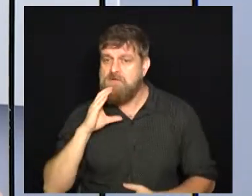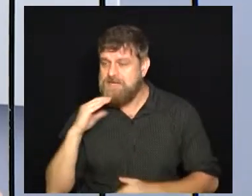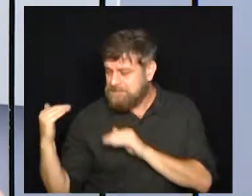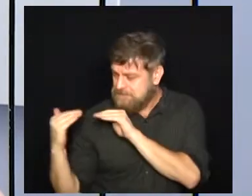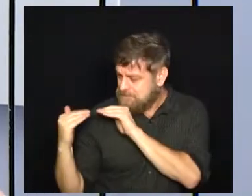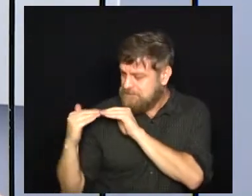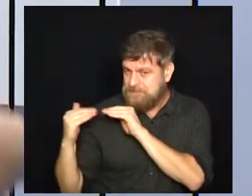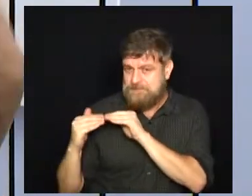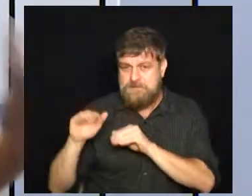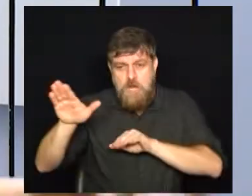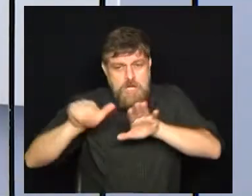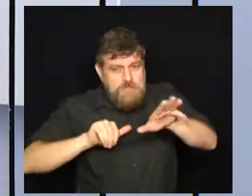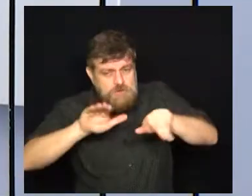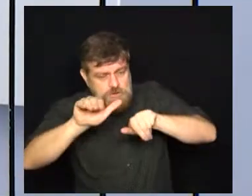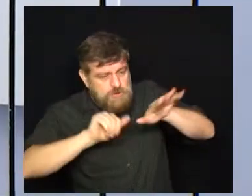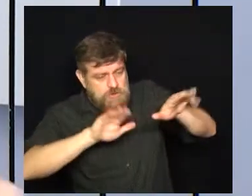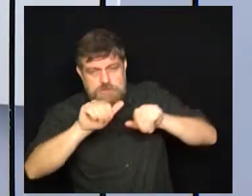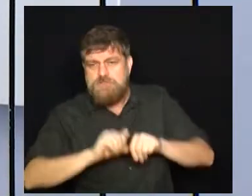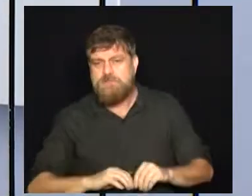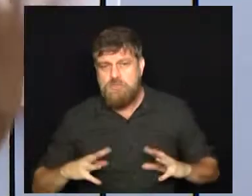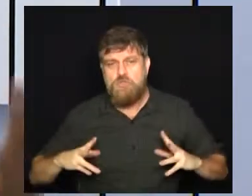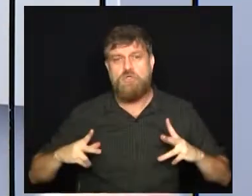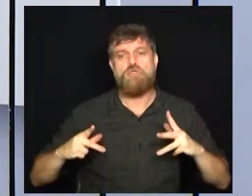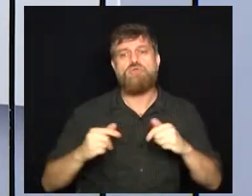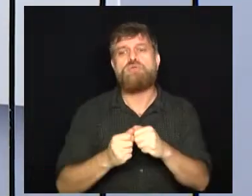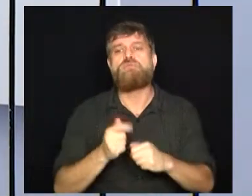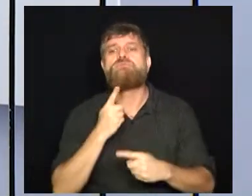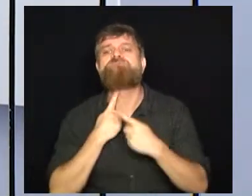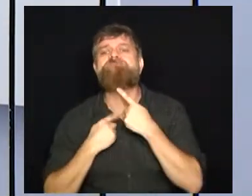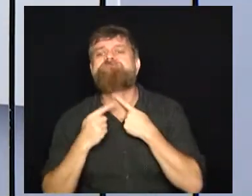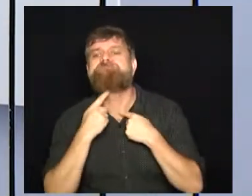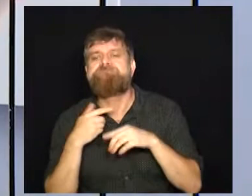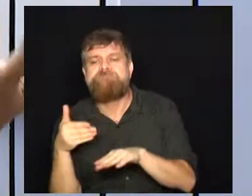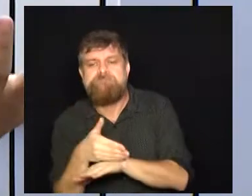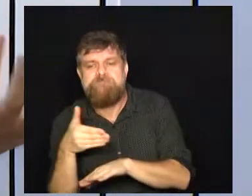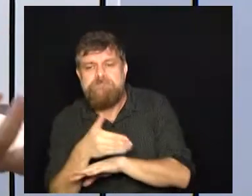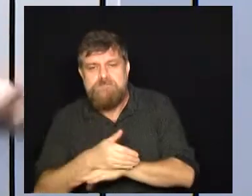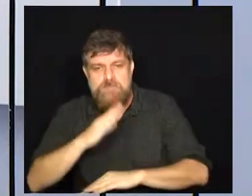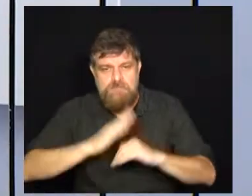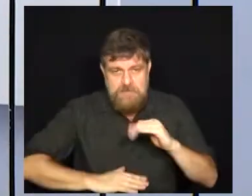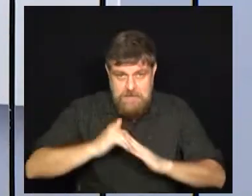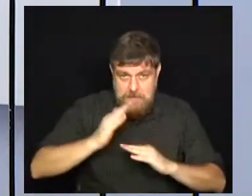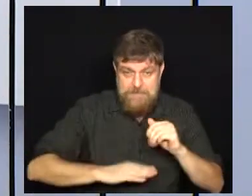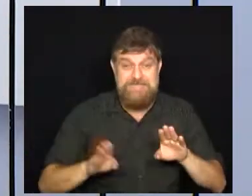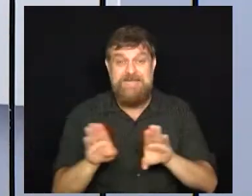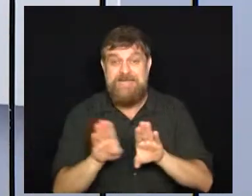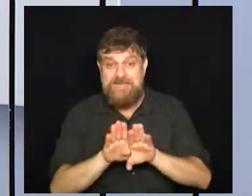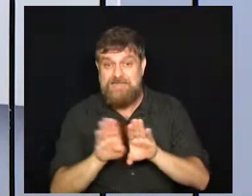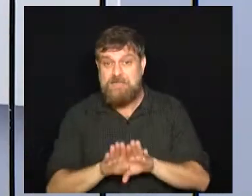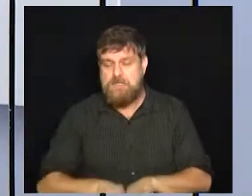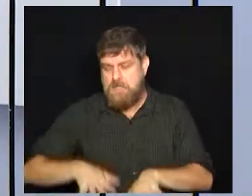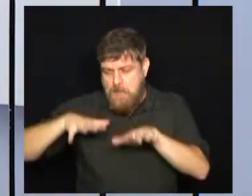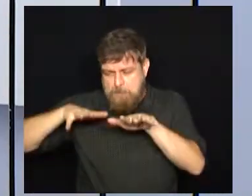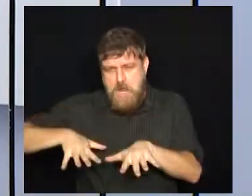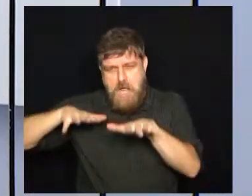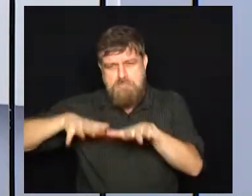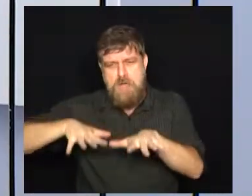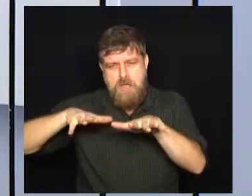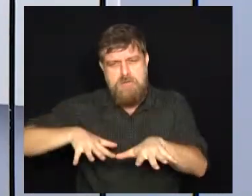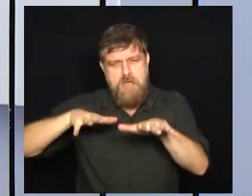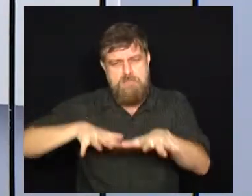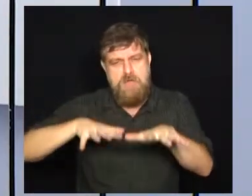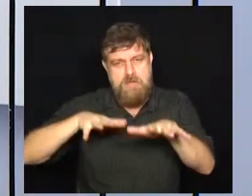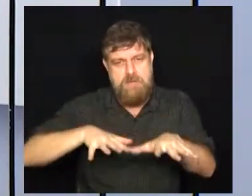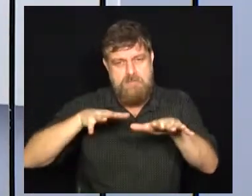uma convocação, um convite para todo mundo que quiser participar das atividades e também da manifestação do